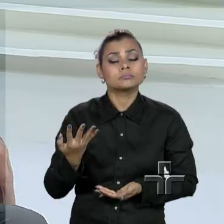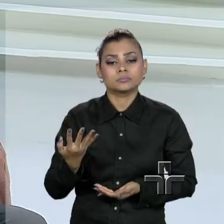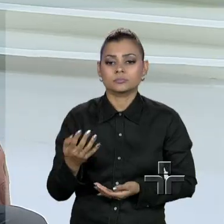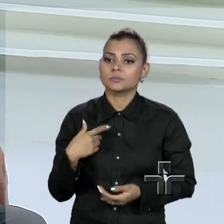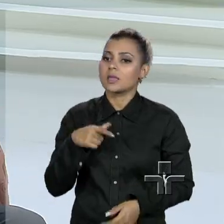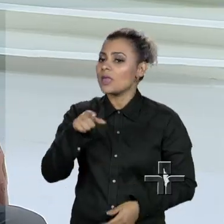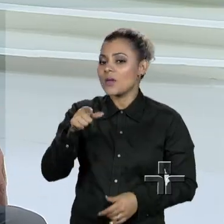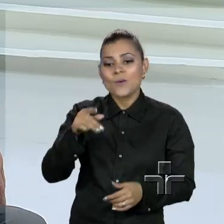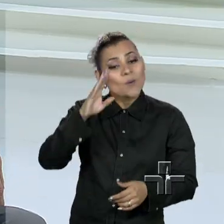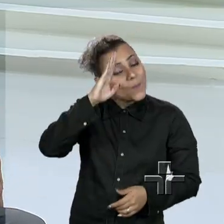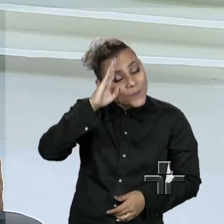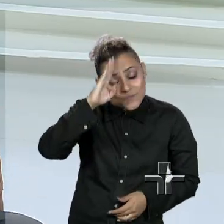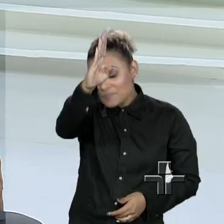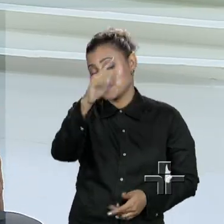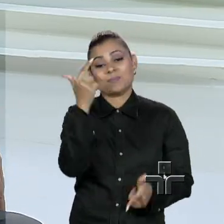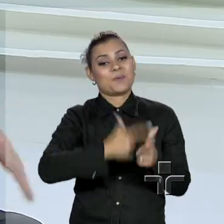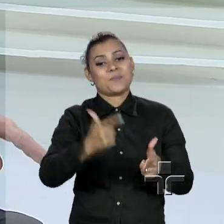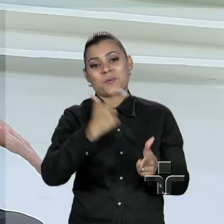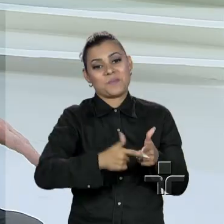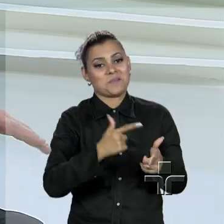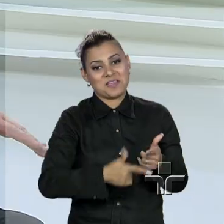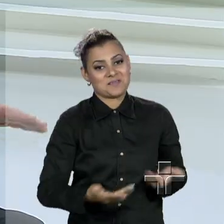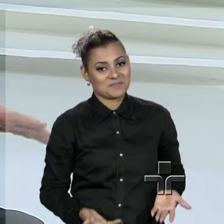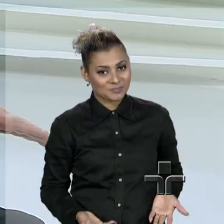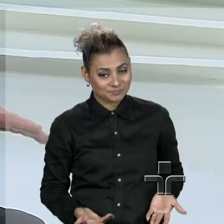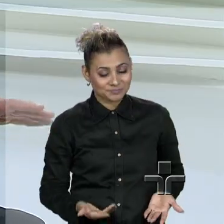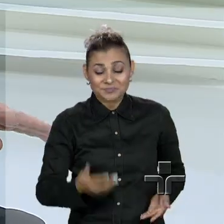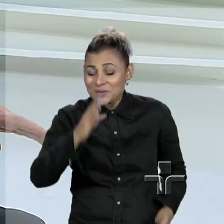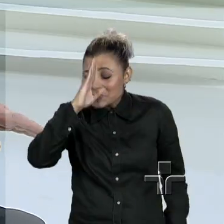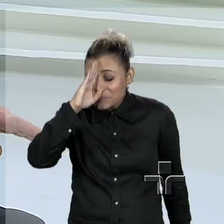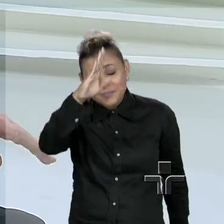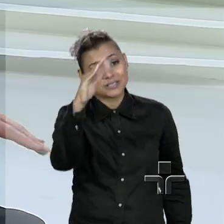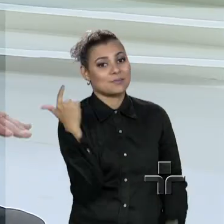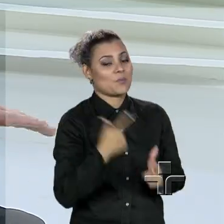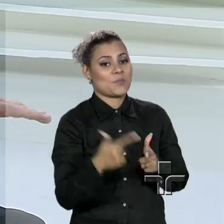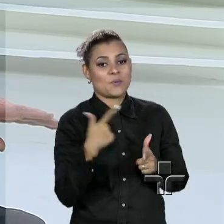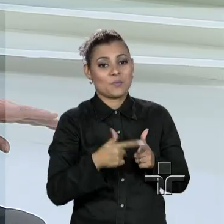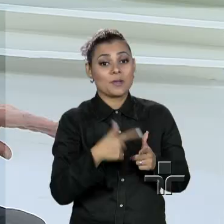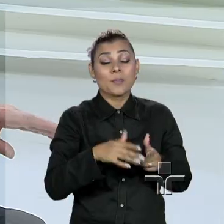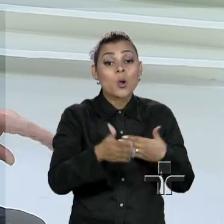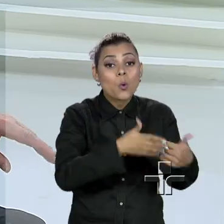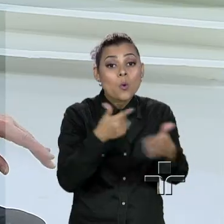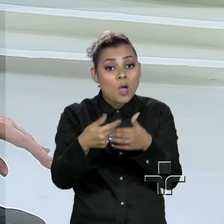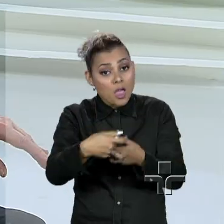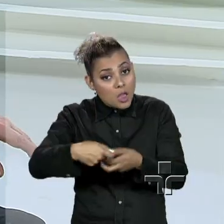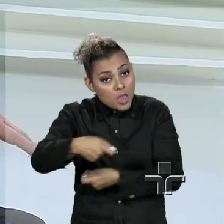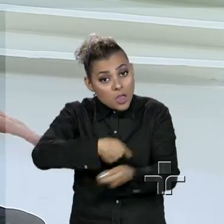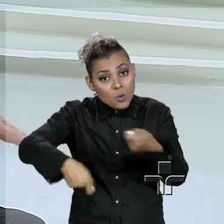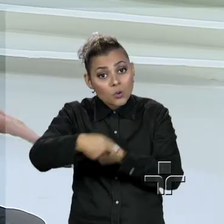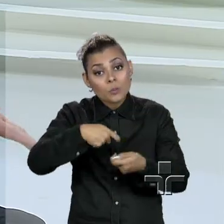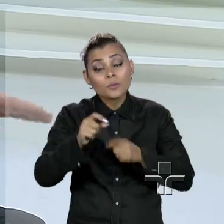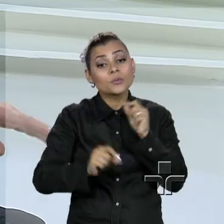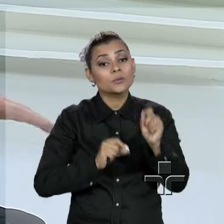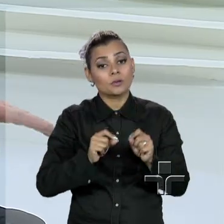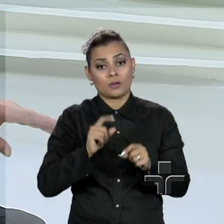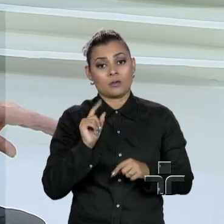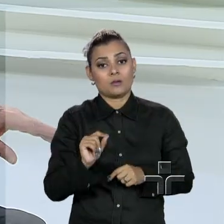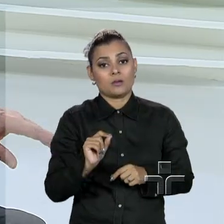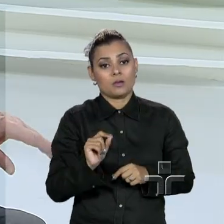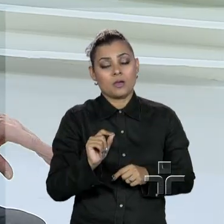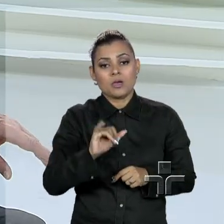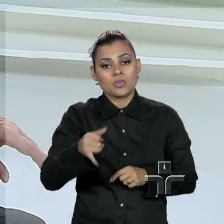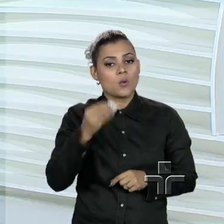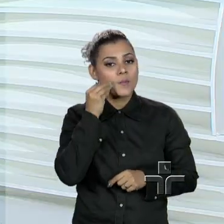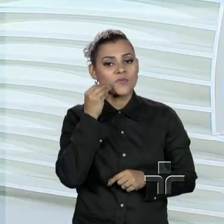existe. Aliás, o mais dramático problema que existe em qualquer economia é não aproveitar a sua mão de